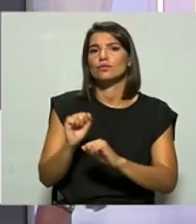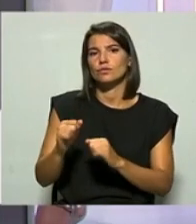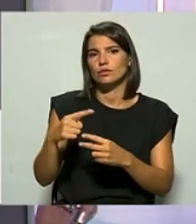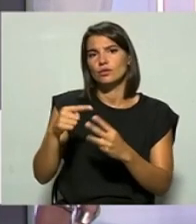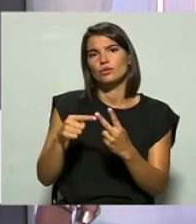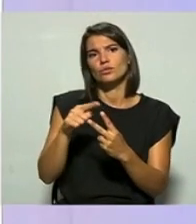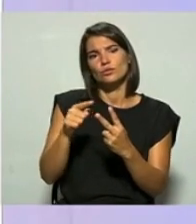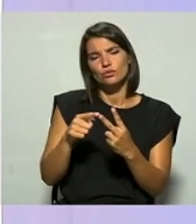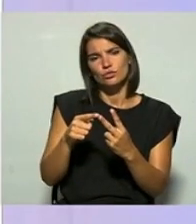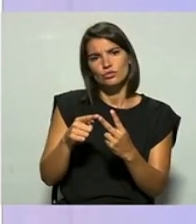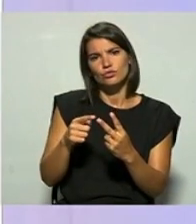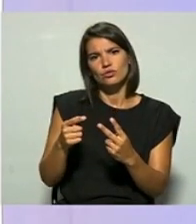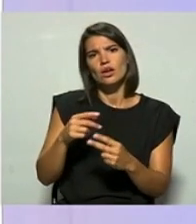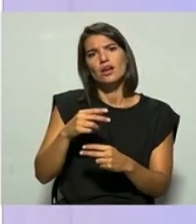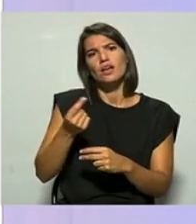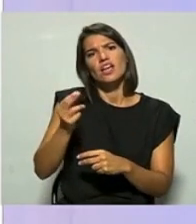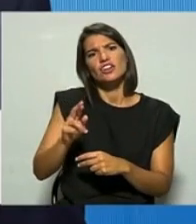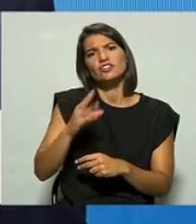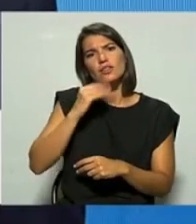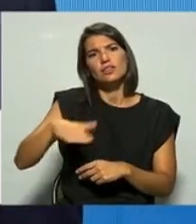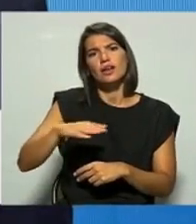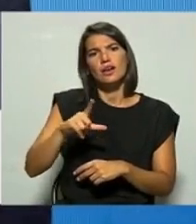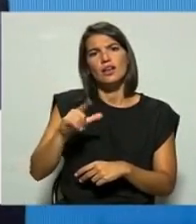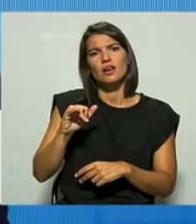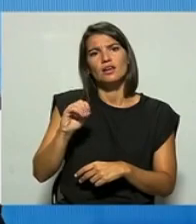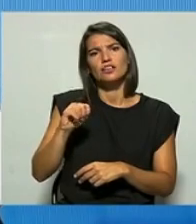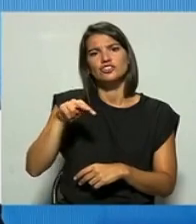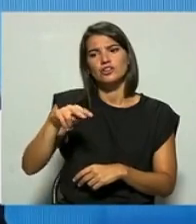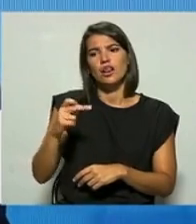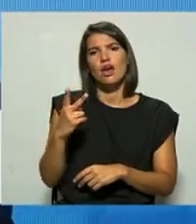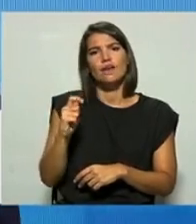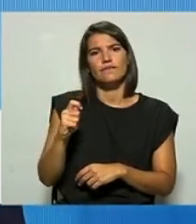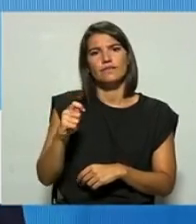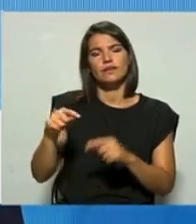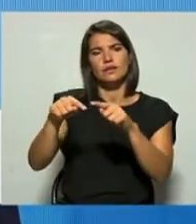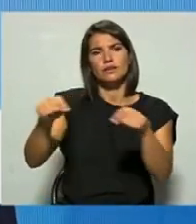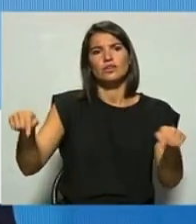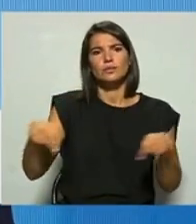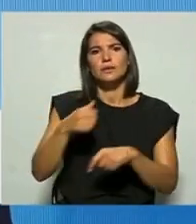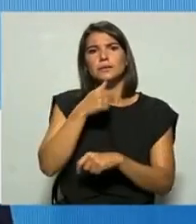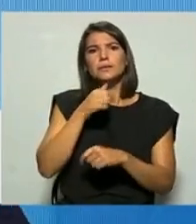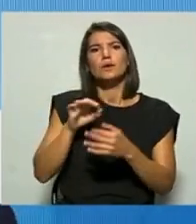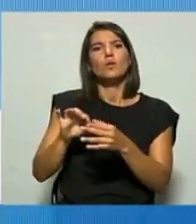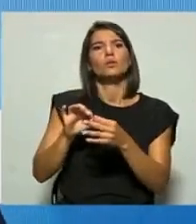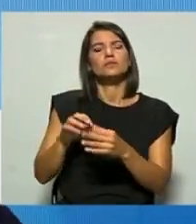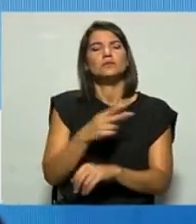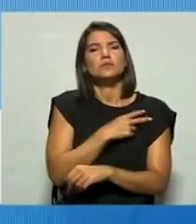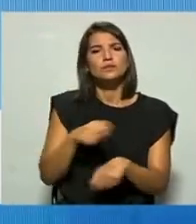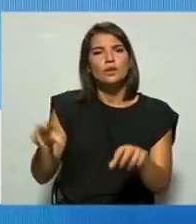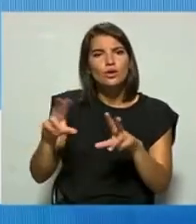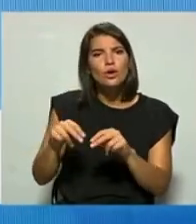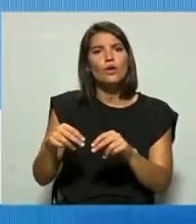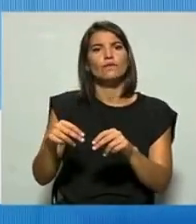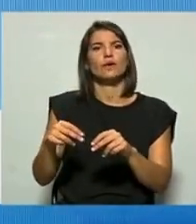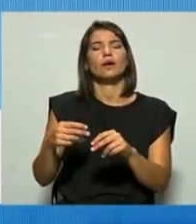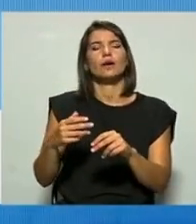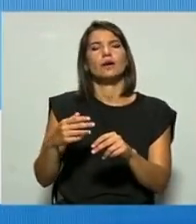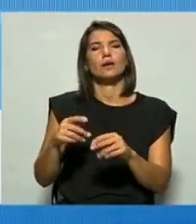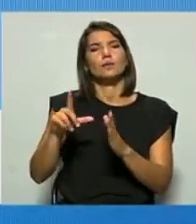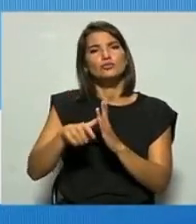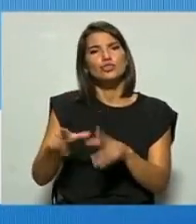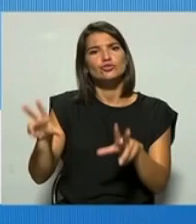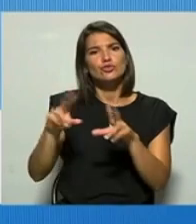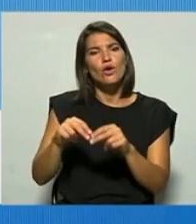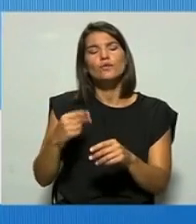estes dois estamos a falar em relação aos antigos terrenos pelos nave o em relação a colaboração com inicial de 9 a introduzindo